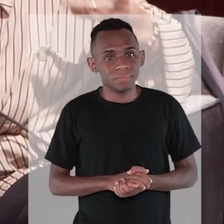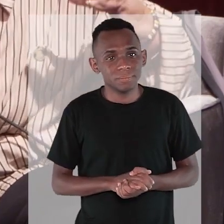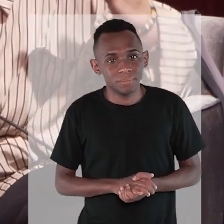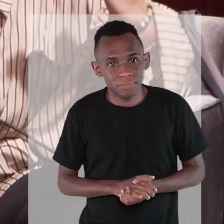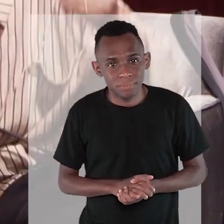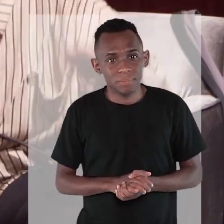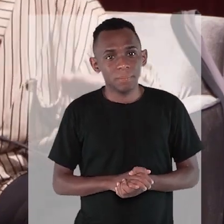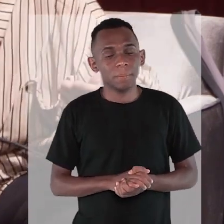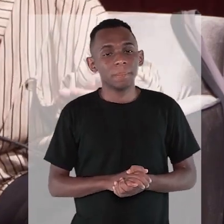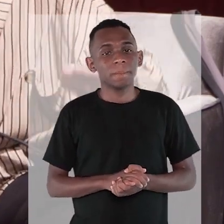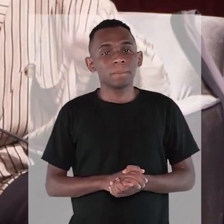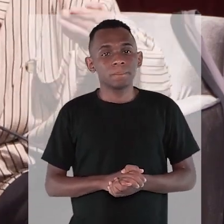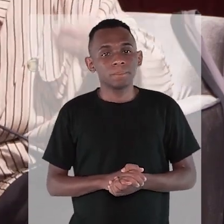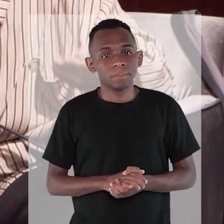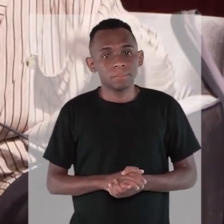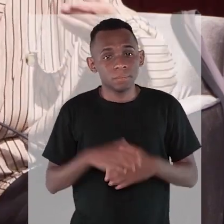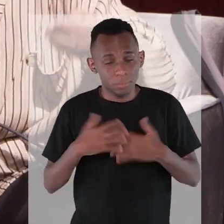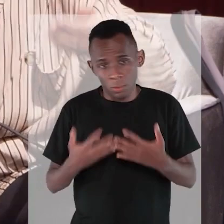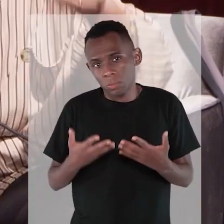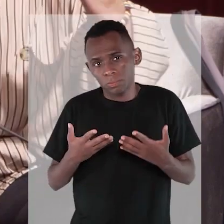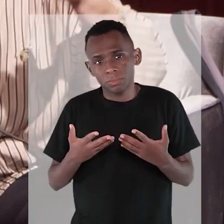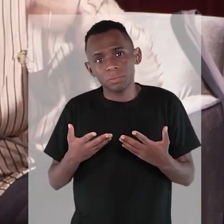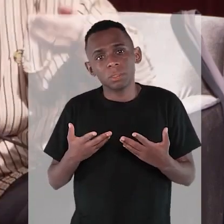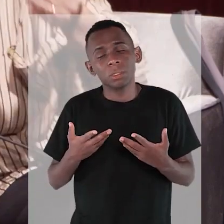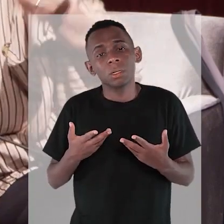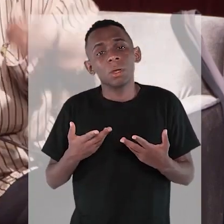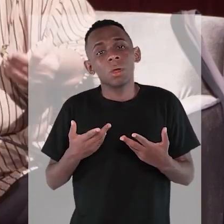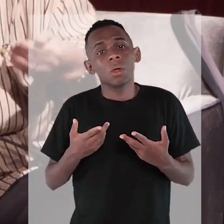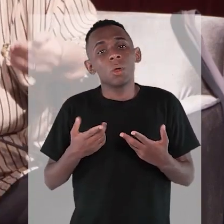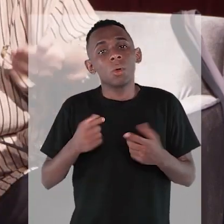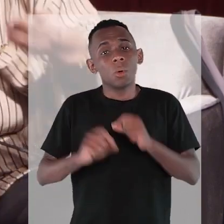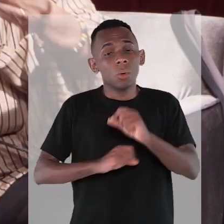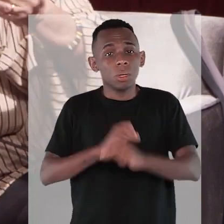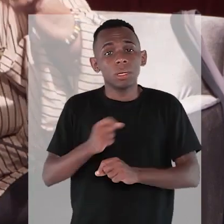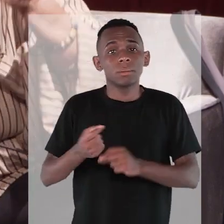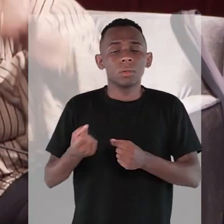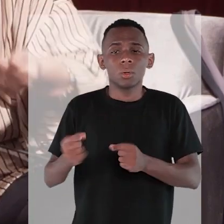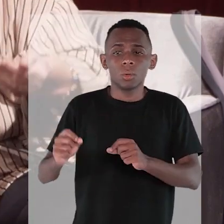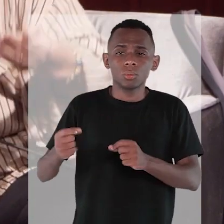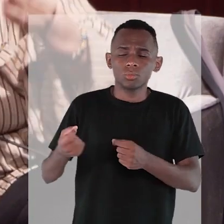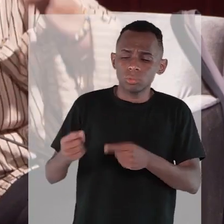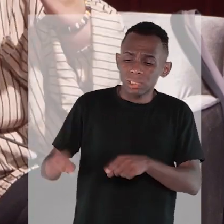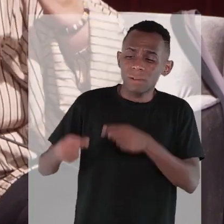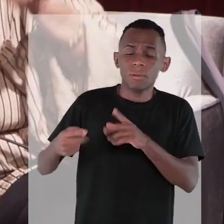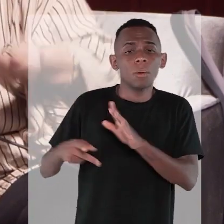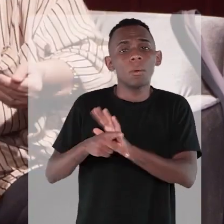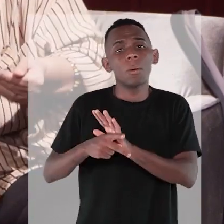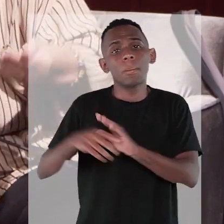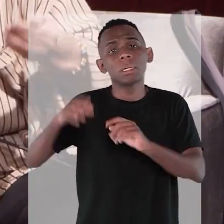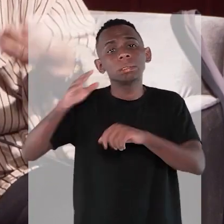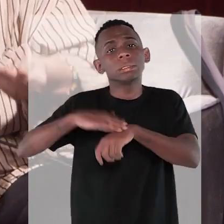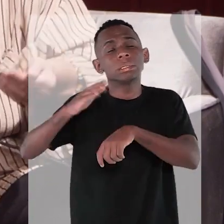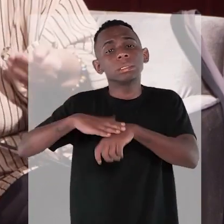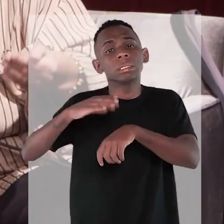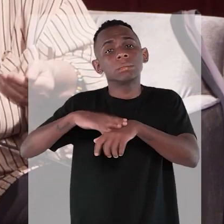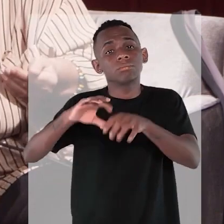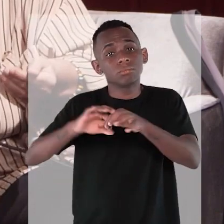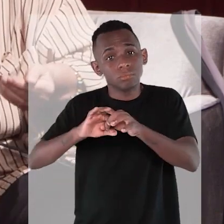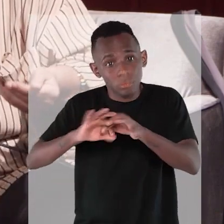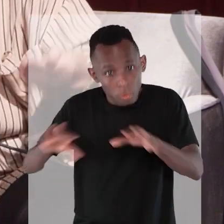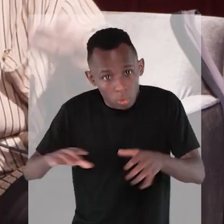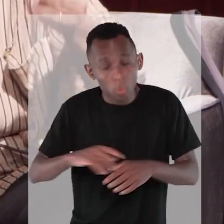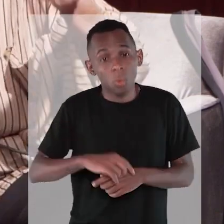ele vai reagir, e ele vai reagir contra a democracia. O objetivo do reacionário é destruir